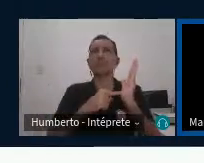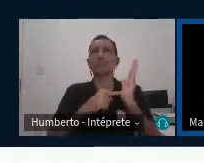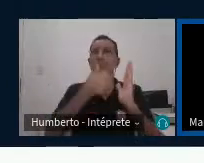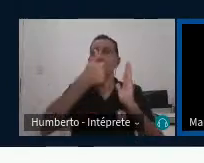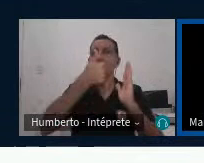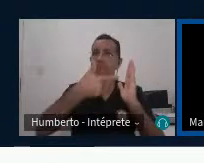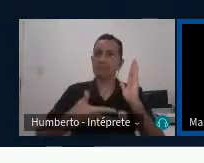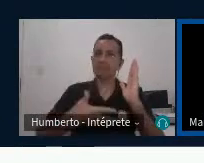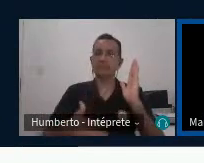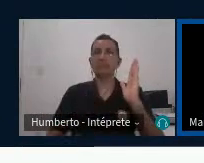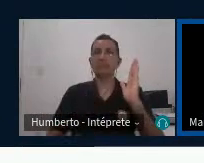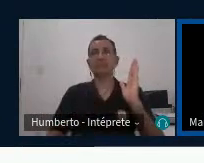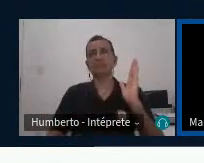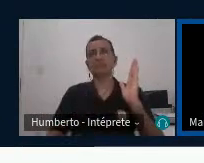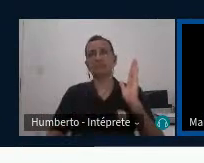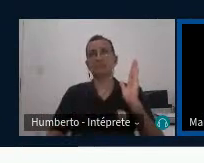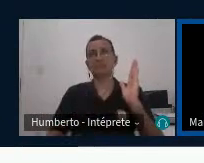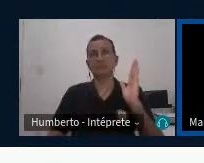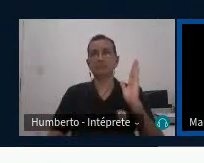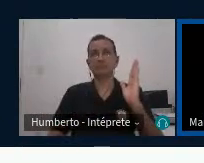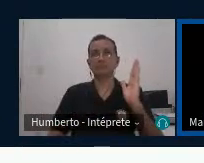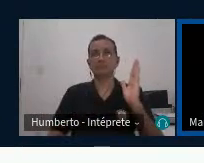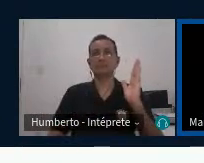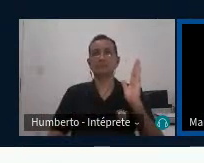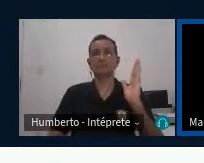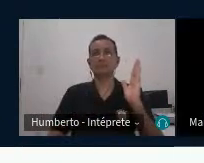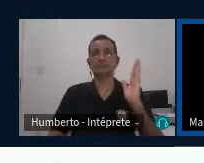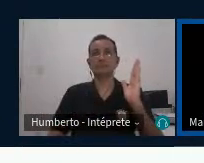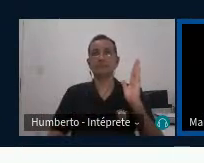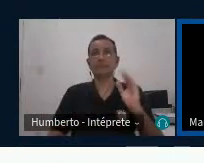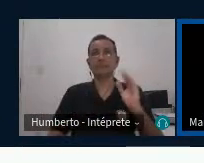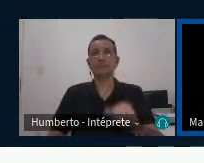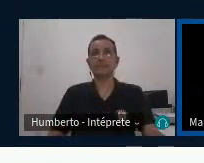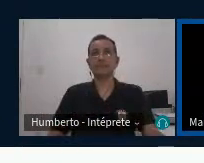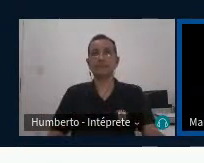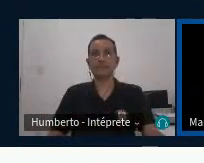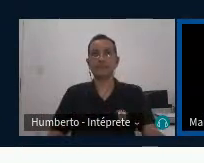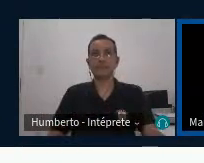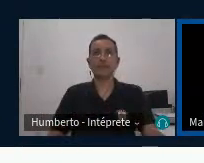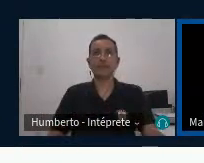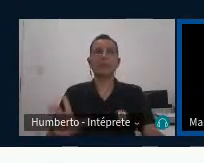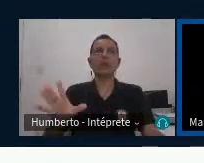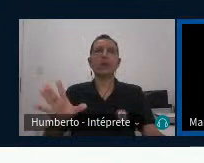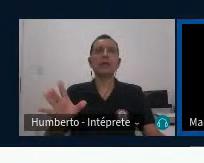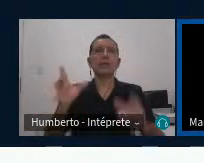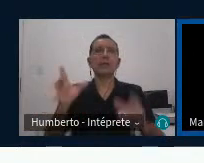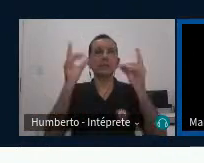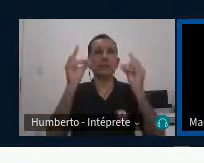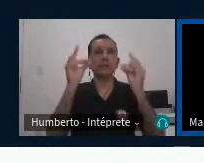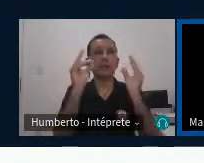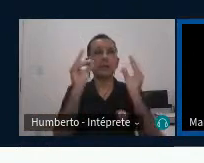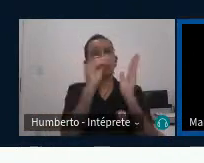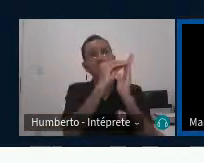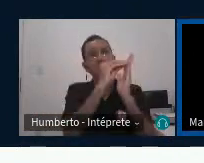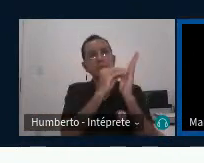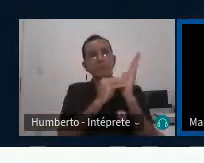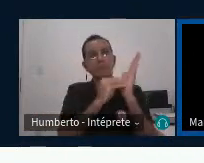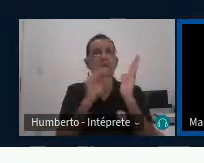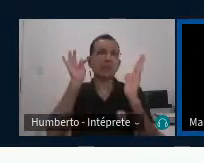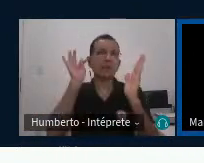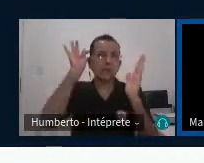Insta, que tem um material sobre isso. A parte de conteúdo, um pouco da teórica e um pouco da